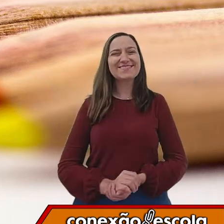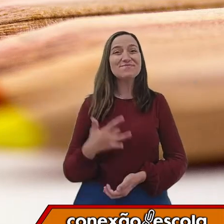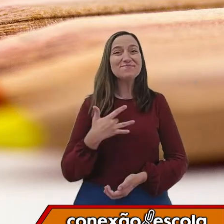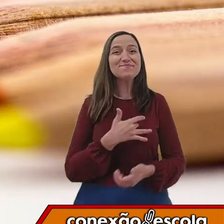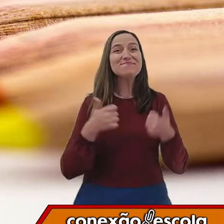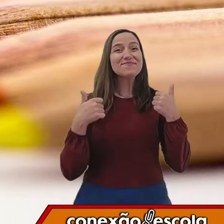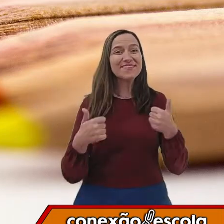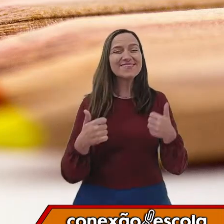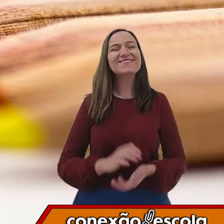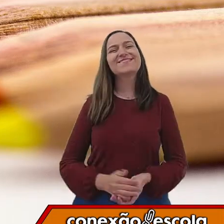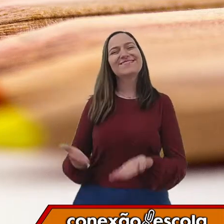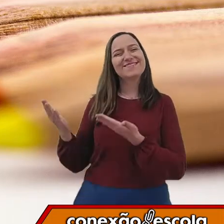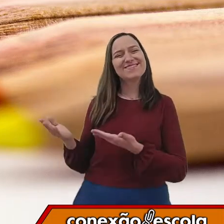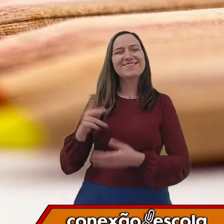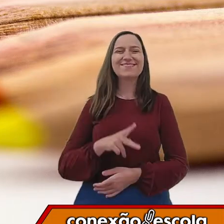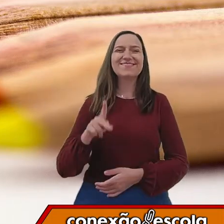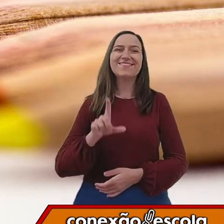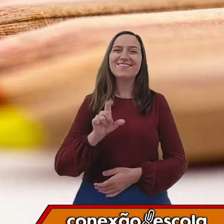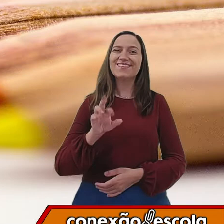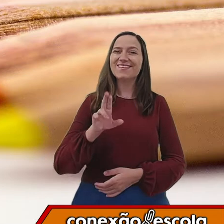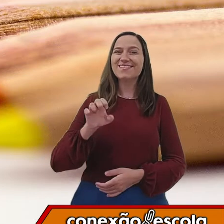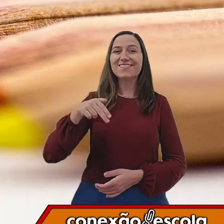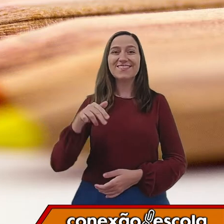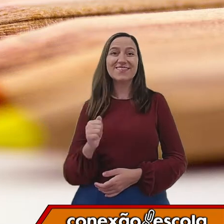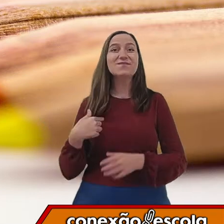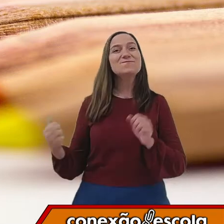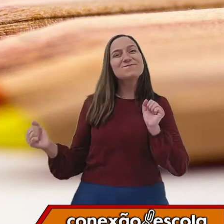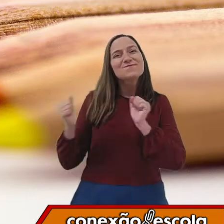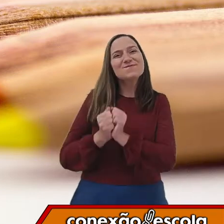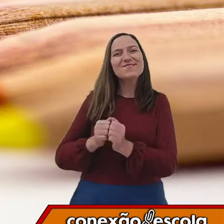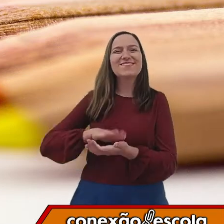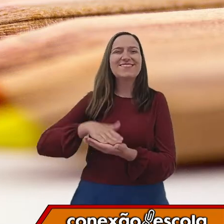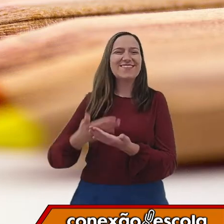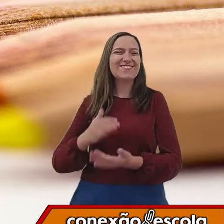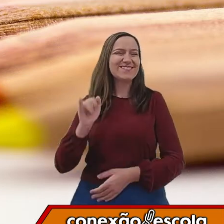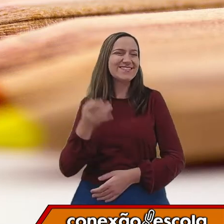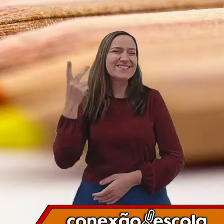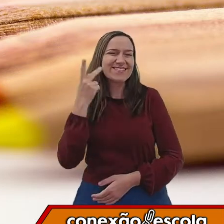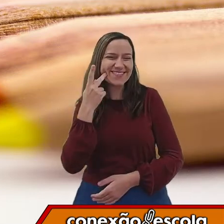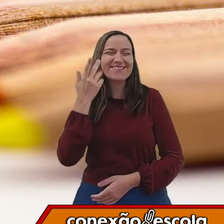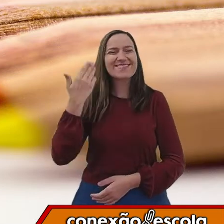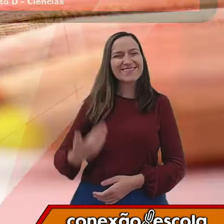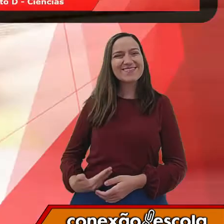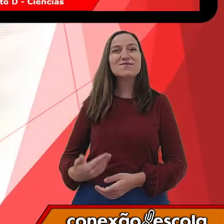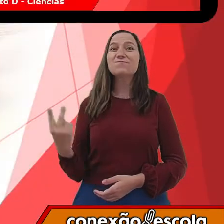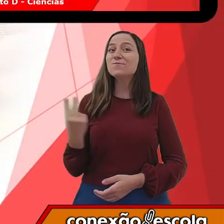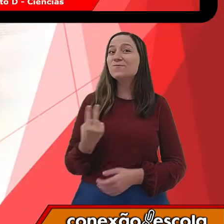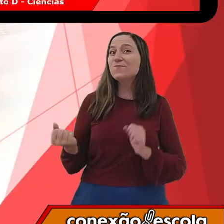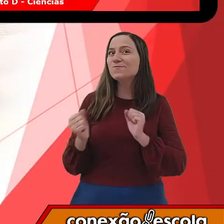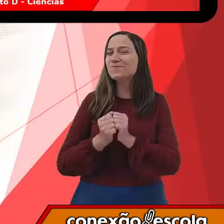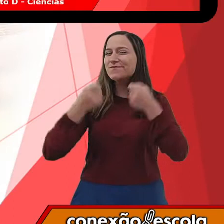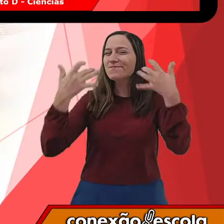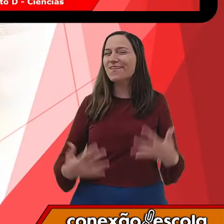tudo bem? Eu sou a professora Lorena e estou aqui juntinho da intérprete Jaqueline para estudarmos em nossa